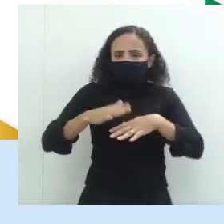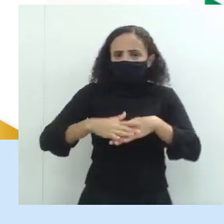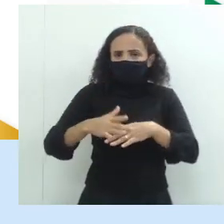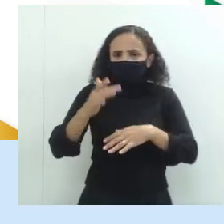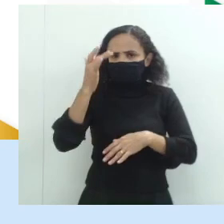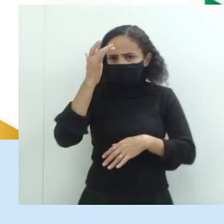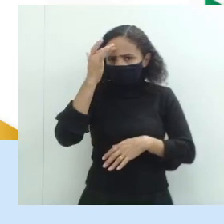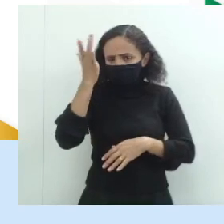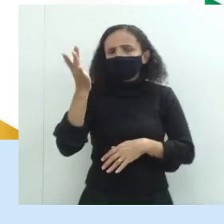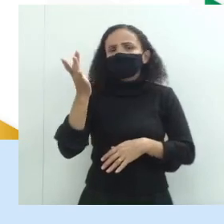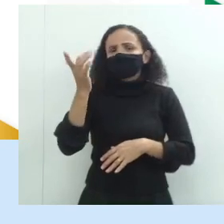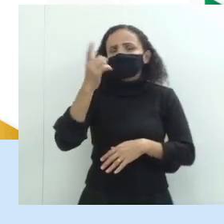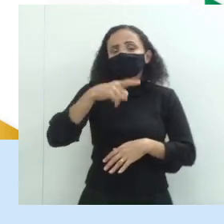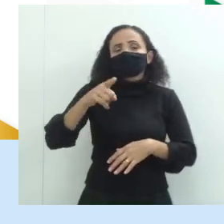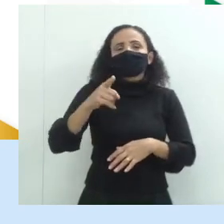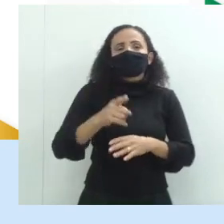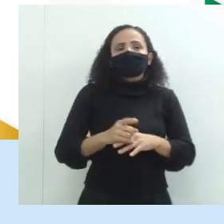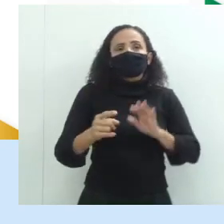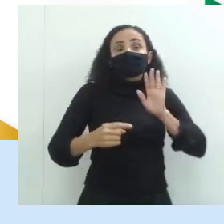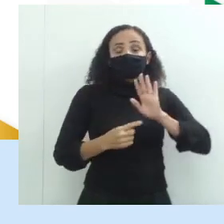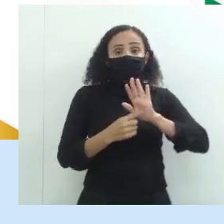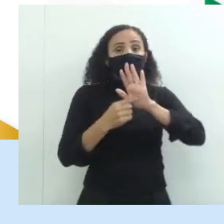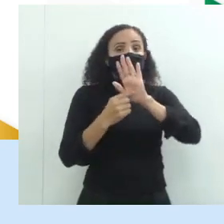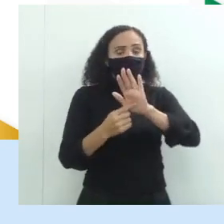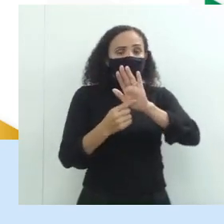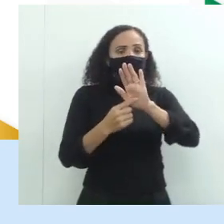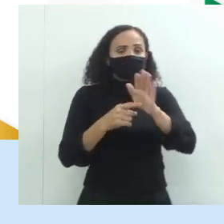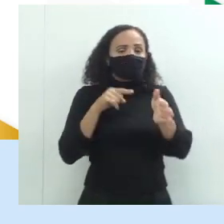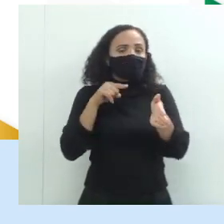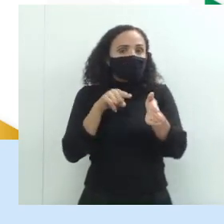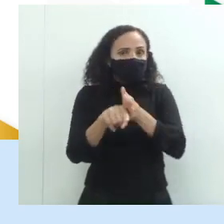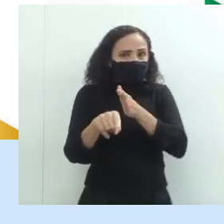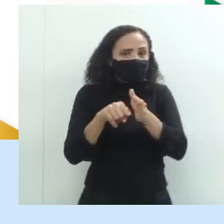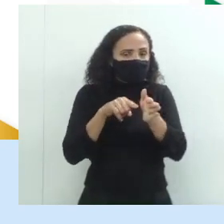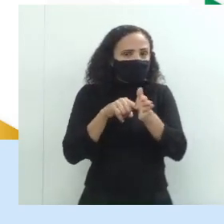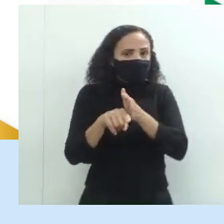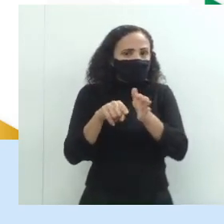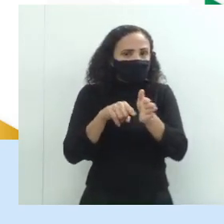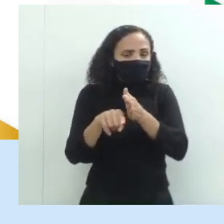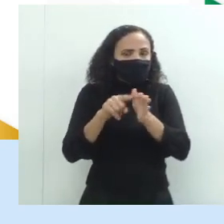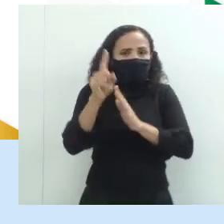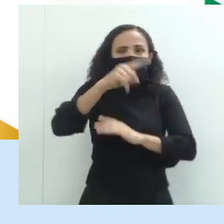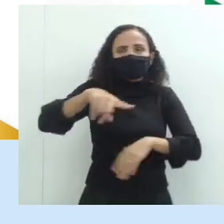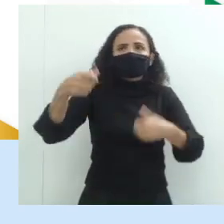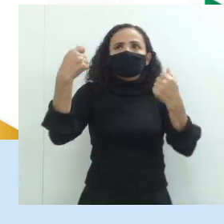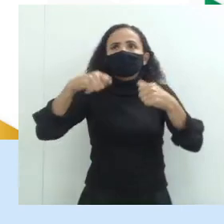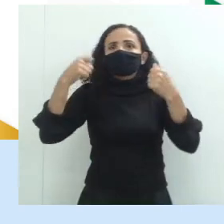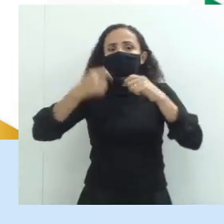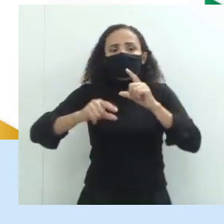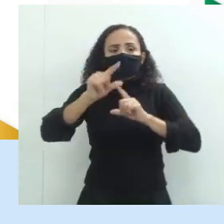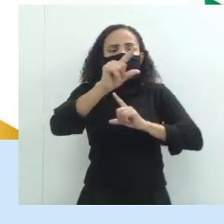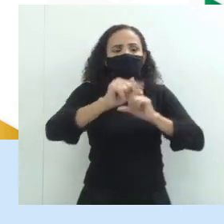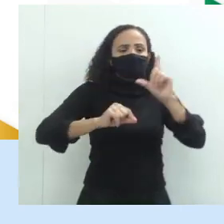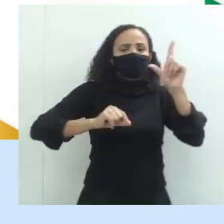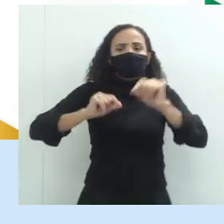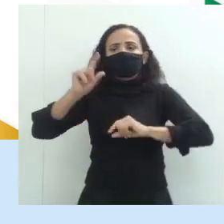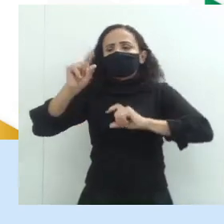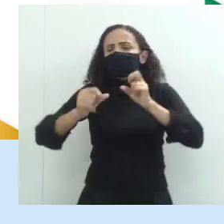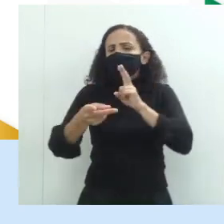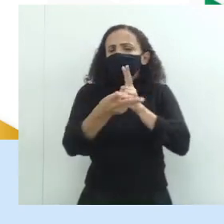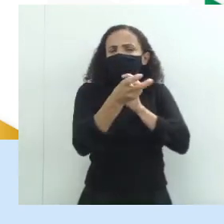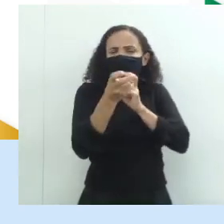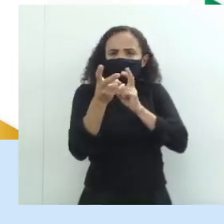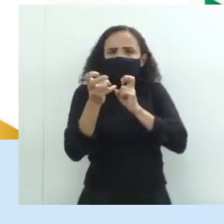atenção. Ele dá uma questão com um erro na resposta e você tem que identificar. Isso é um treinamento muito